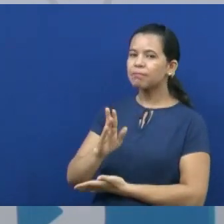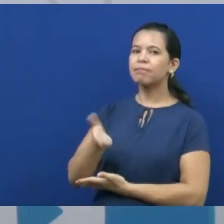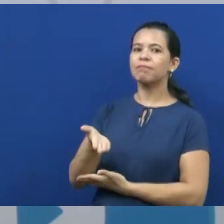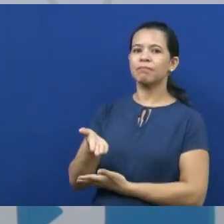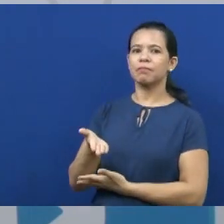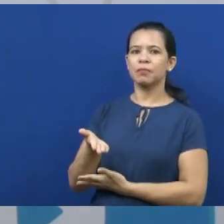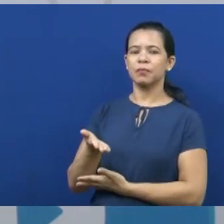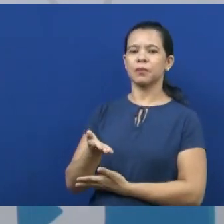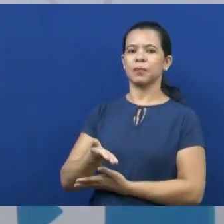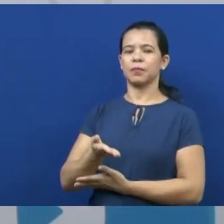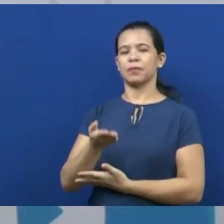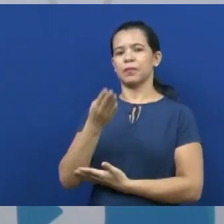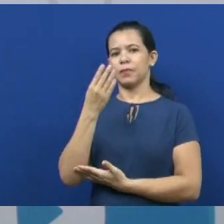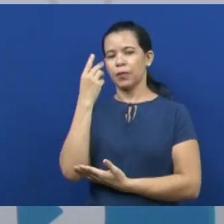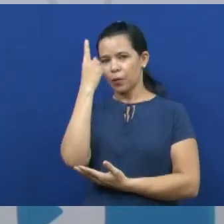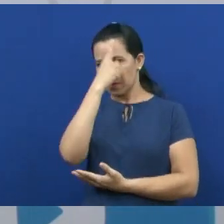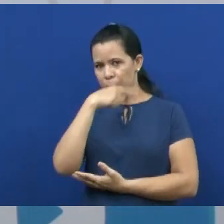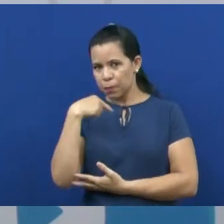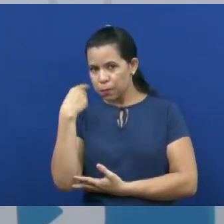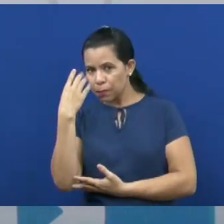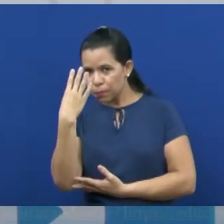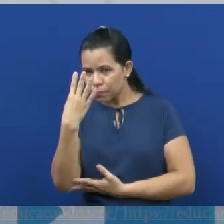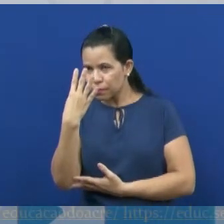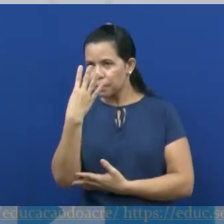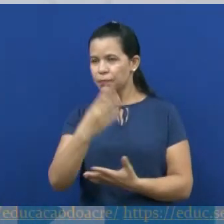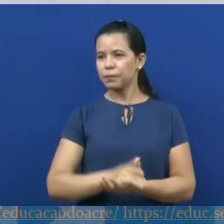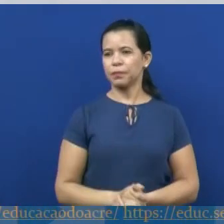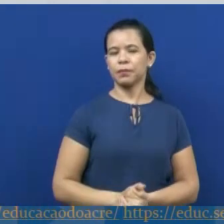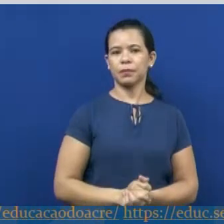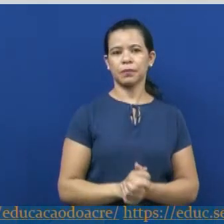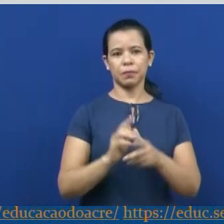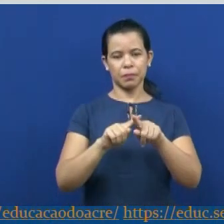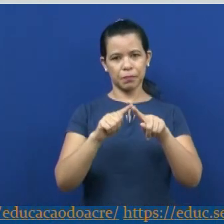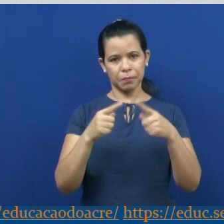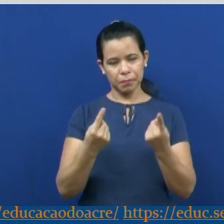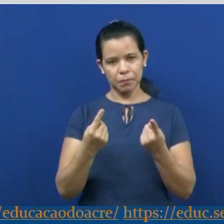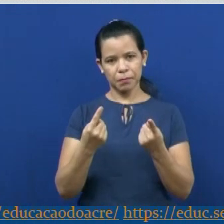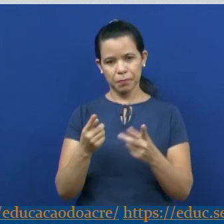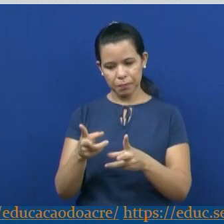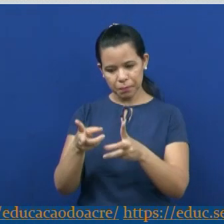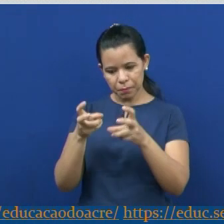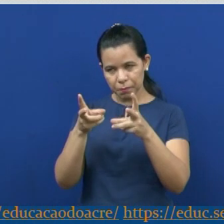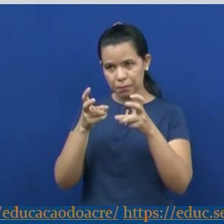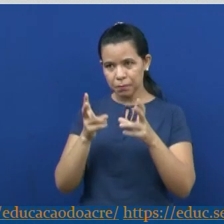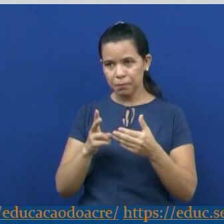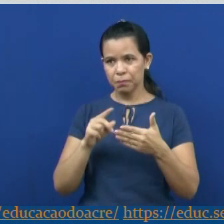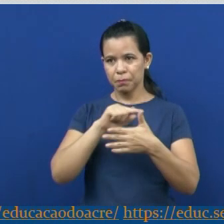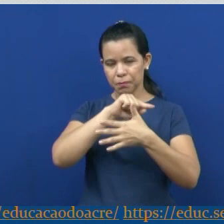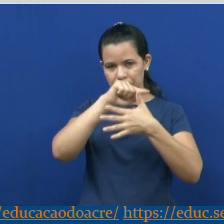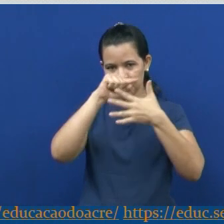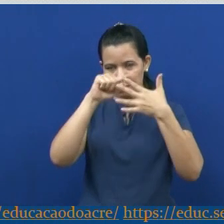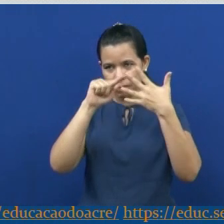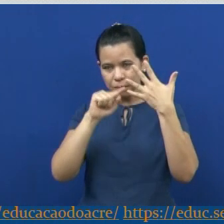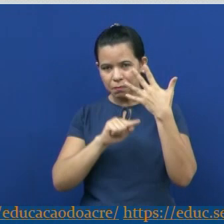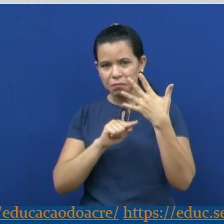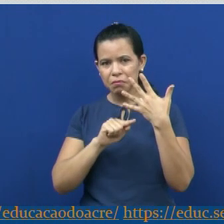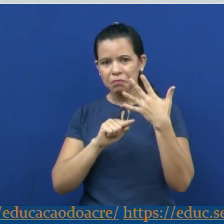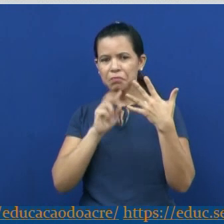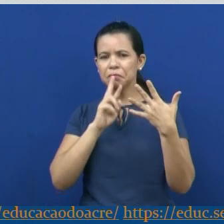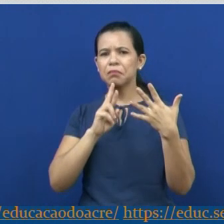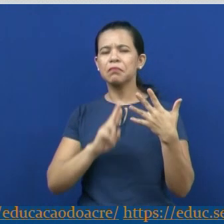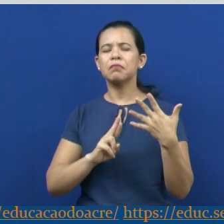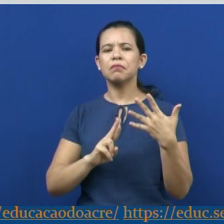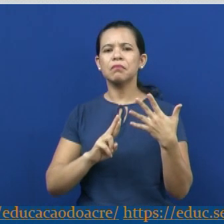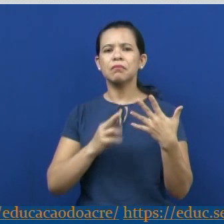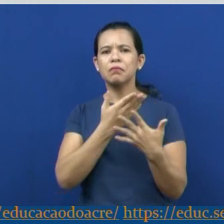será 4 horas. Beleza? Mas observando as alternativas dispostas nesse problema,